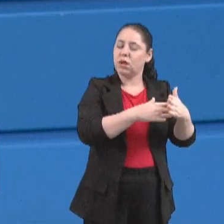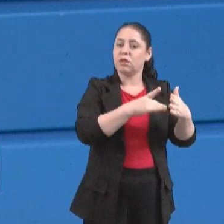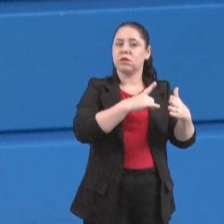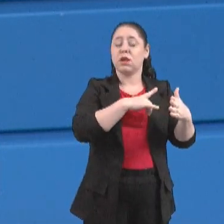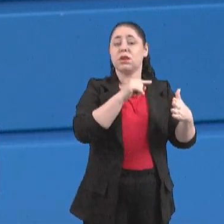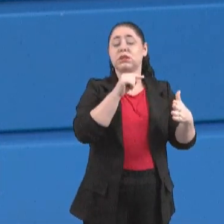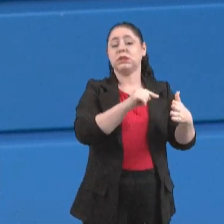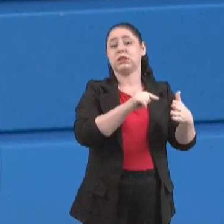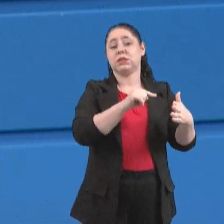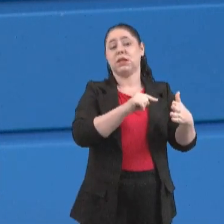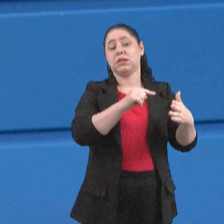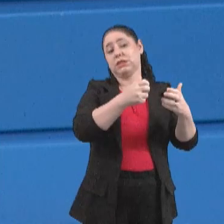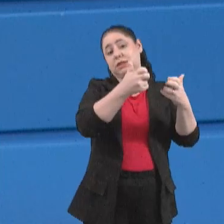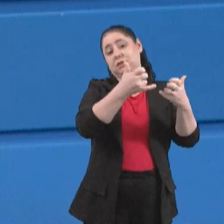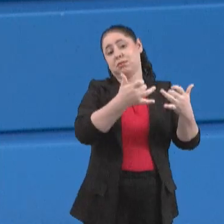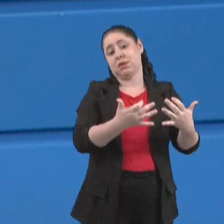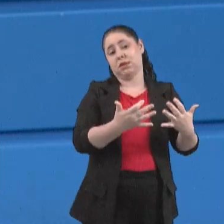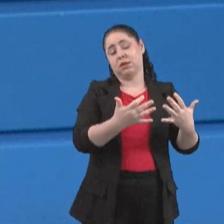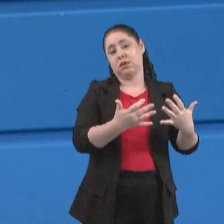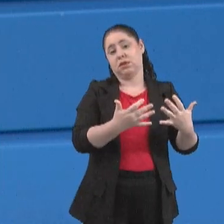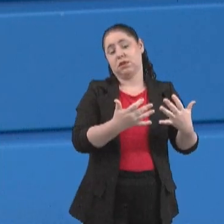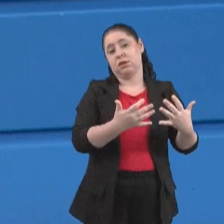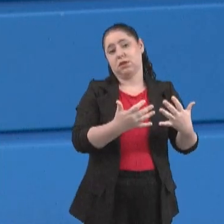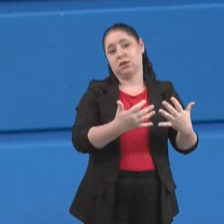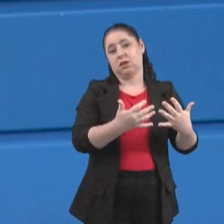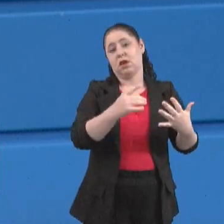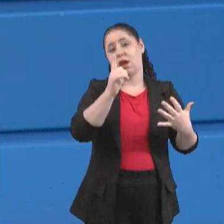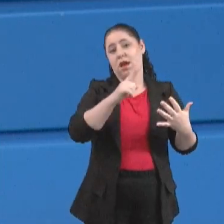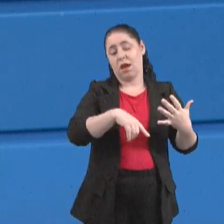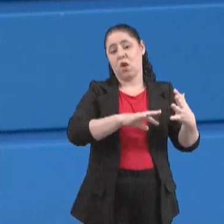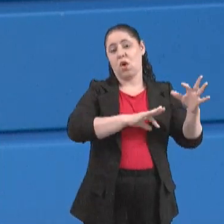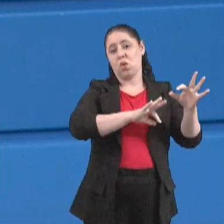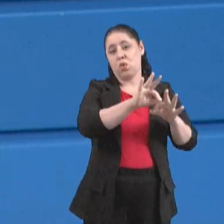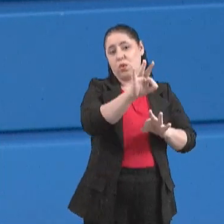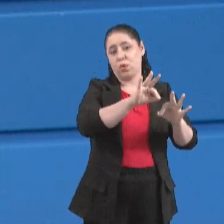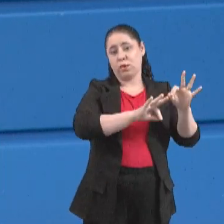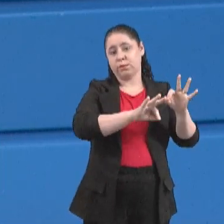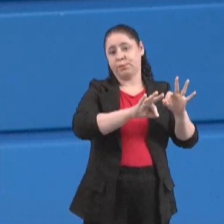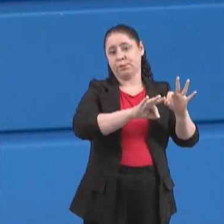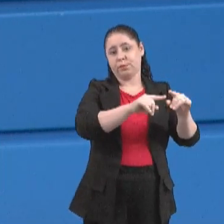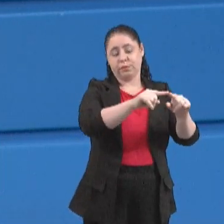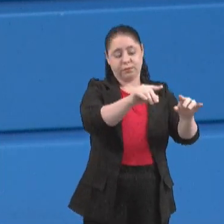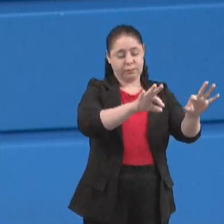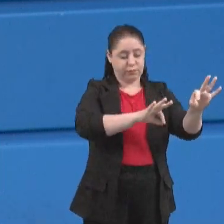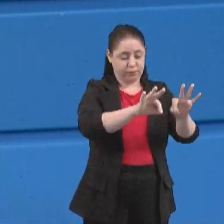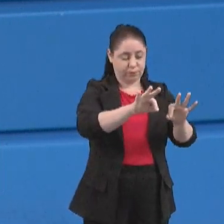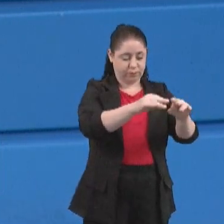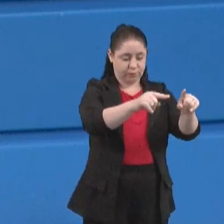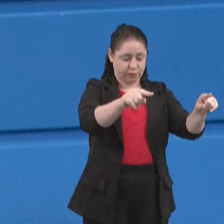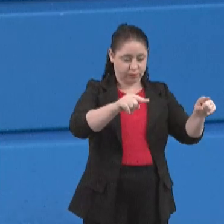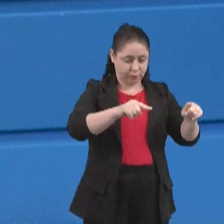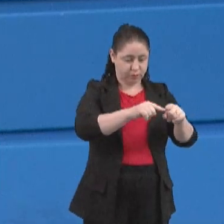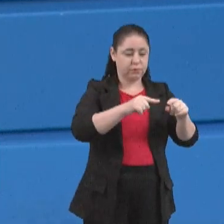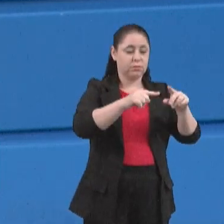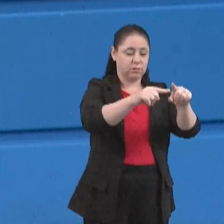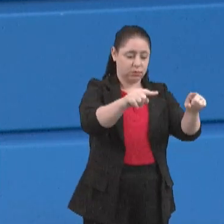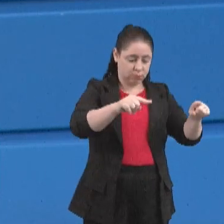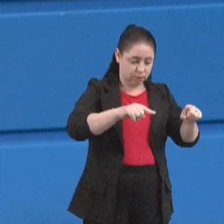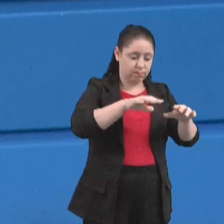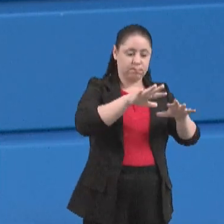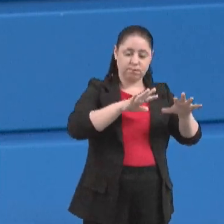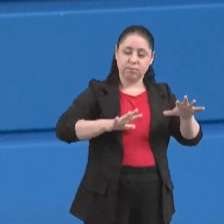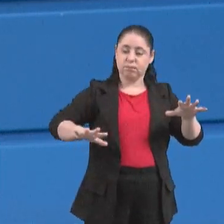dispõe sobre o ordenamento territorial dessas